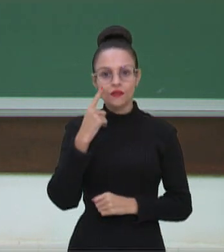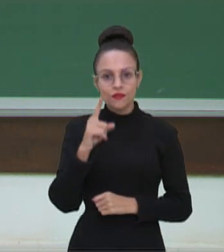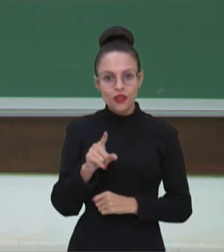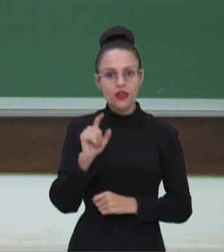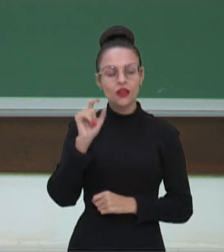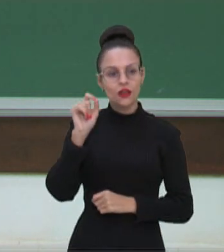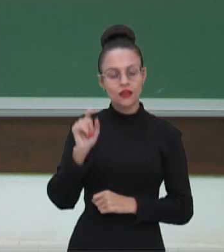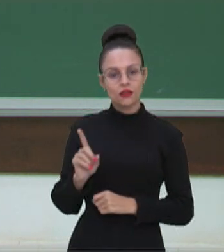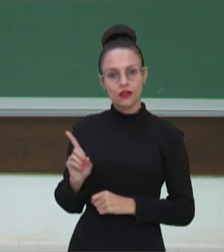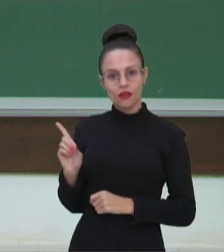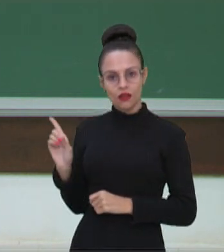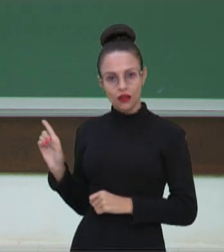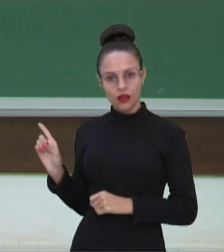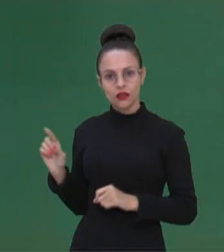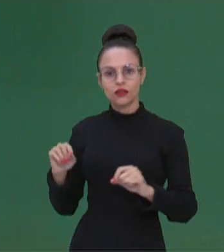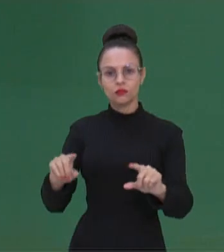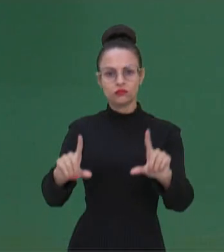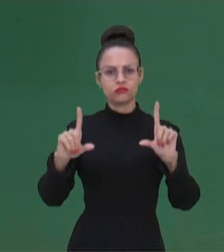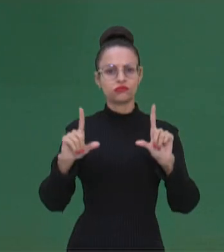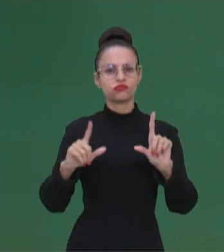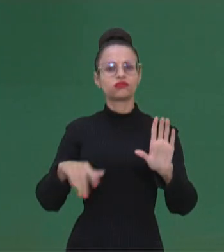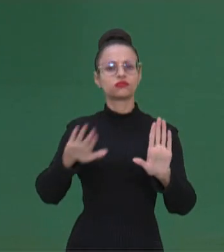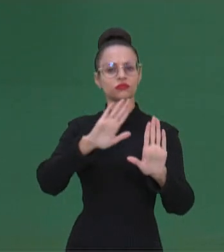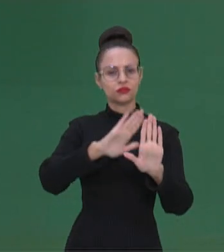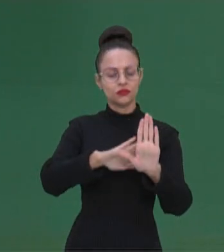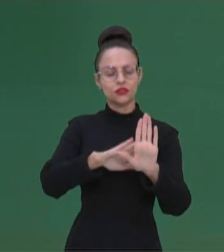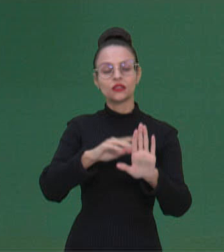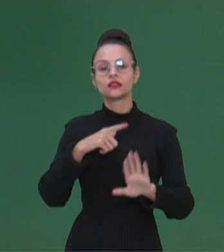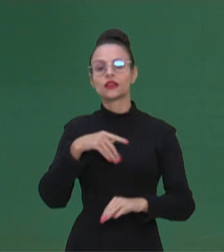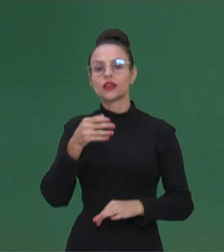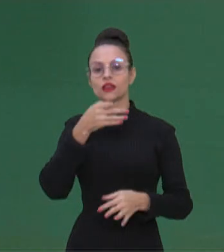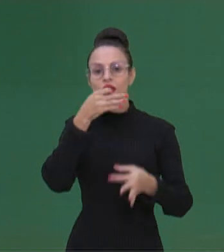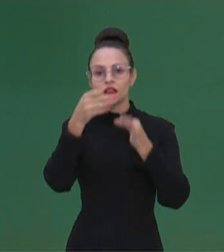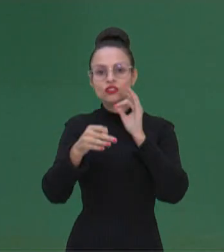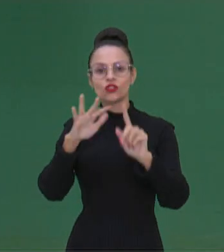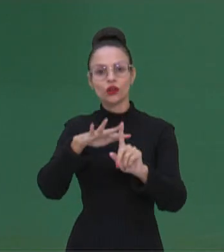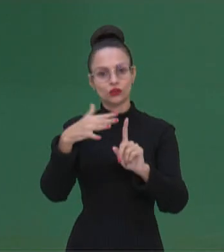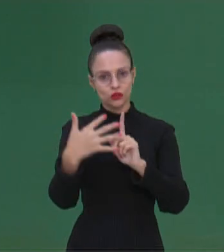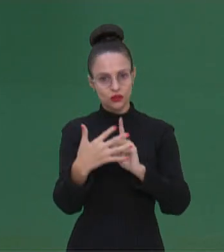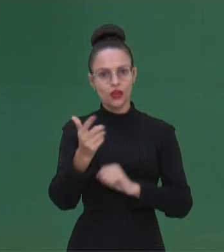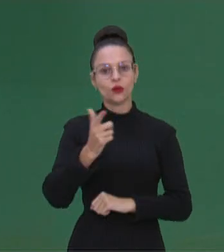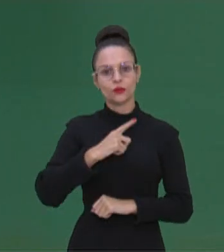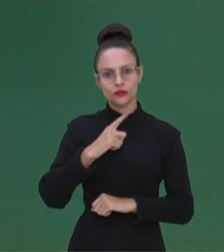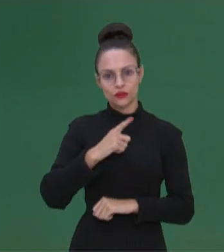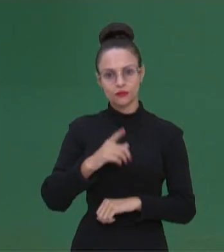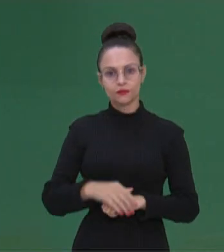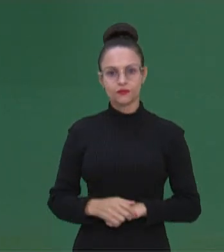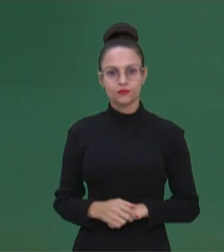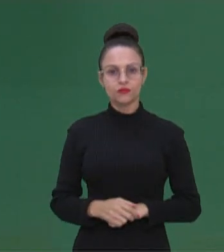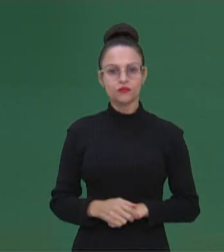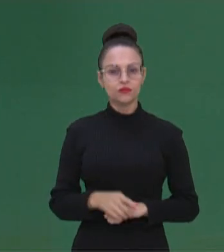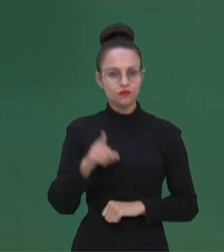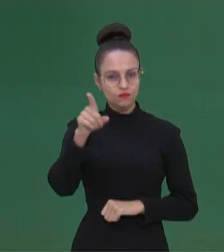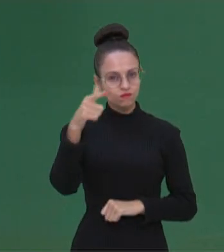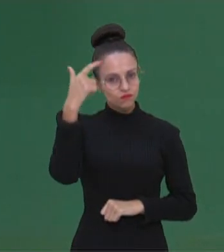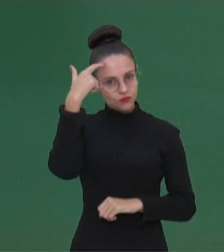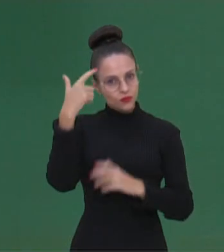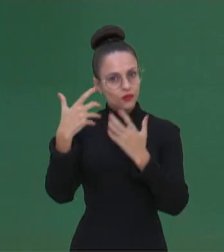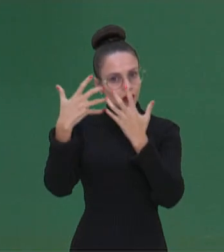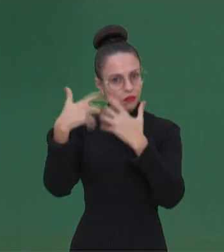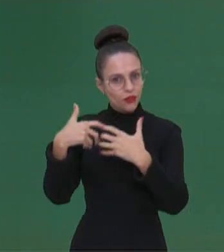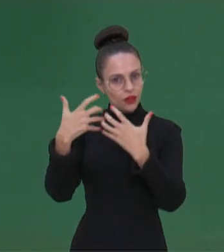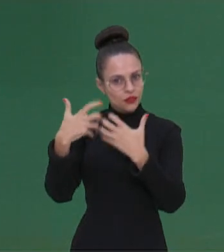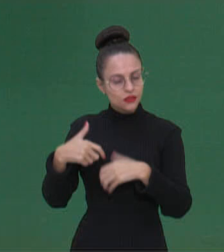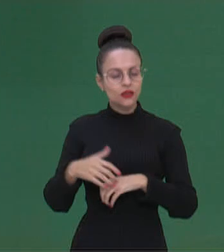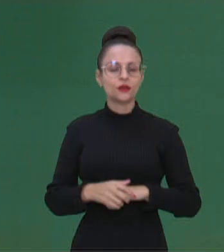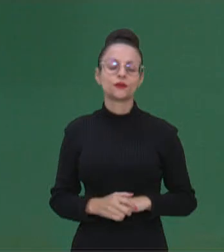que aqui por trás tem uma crítica social muito grande, ok? Então vão pensando